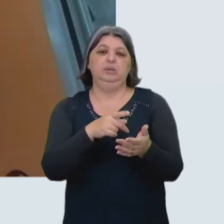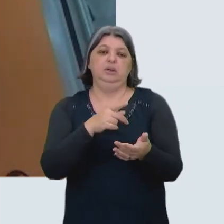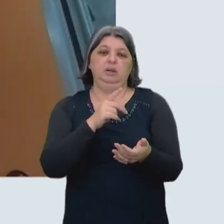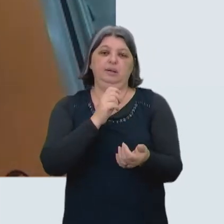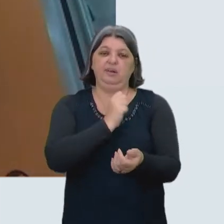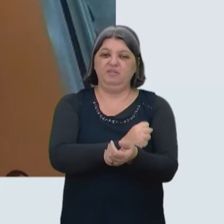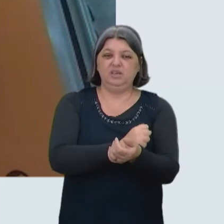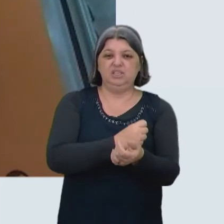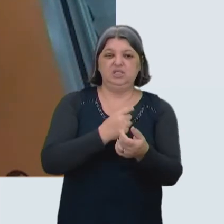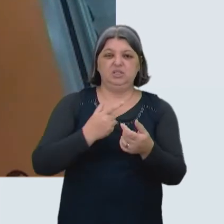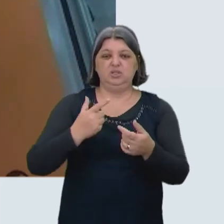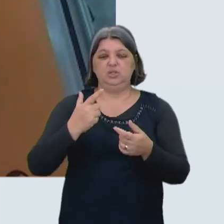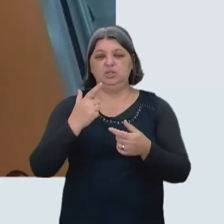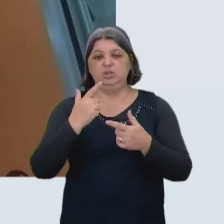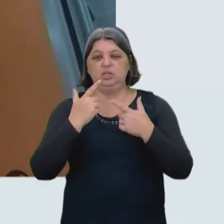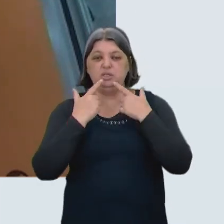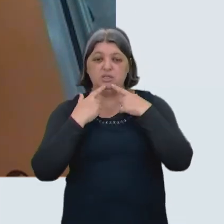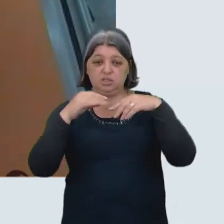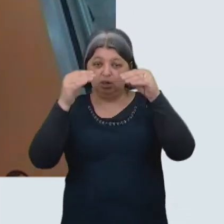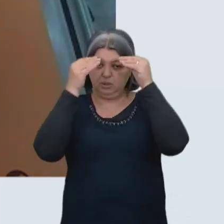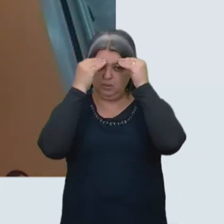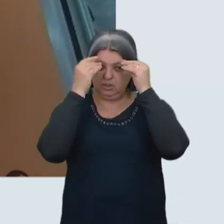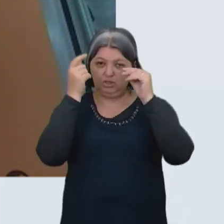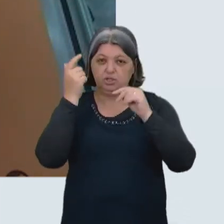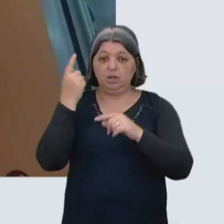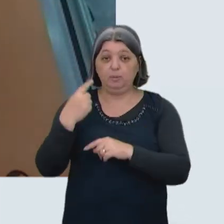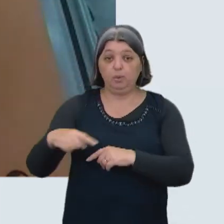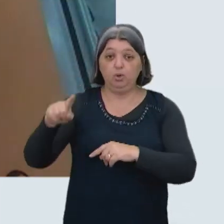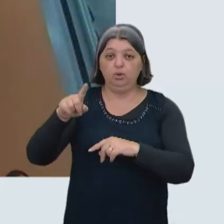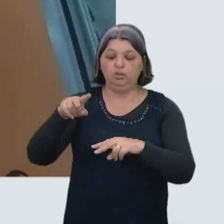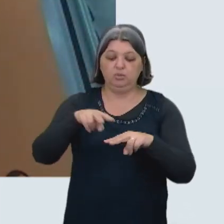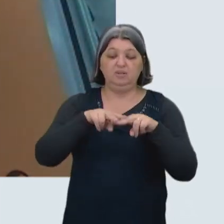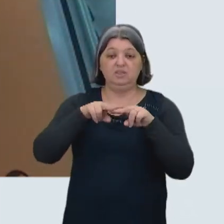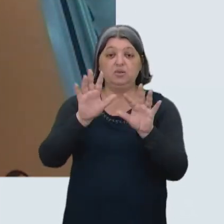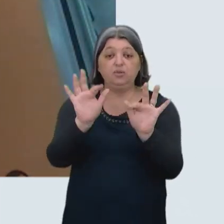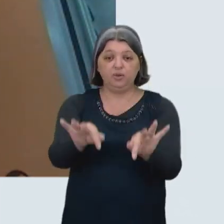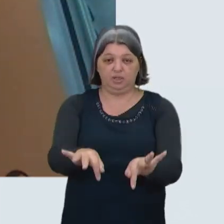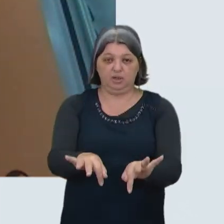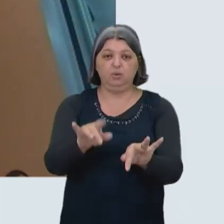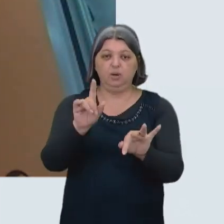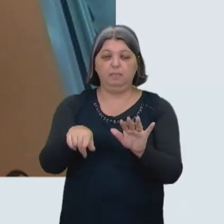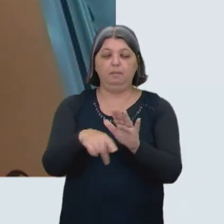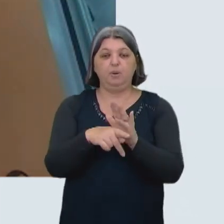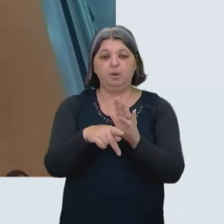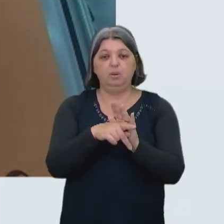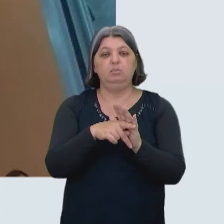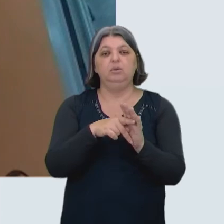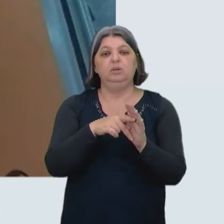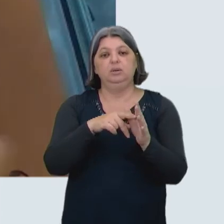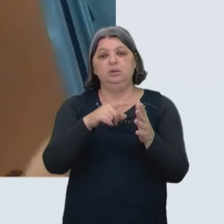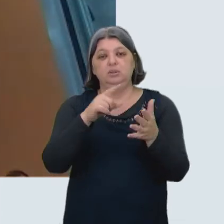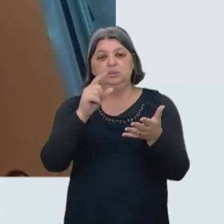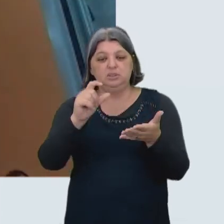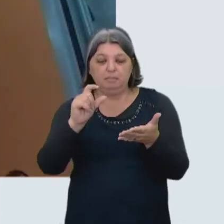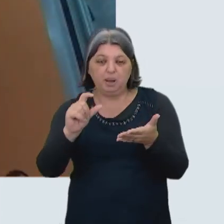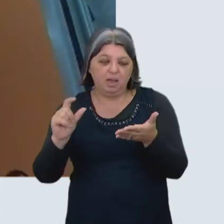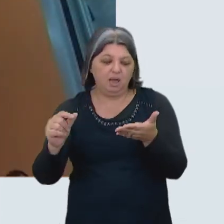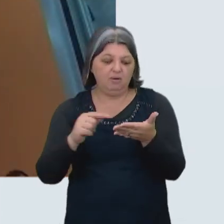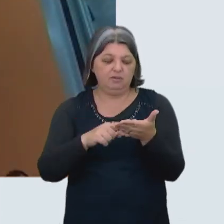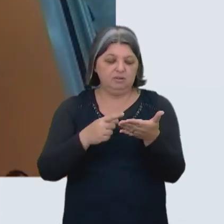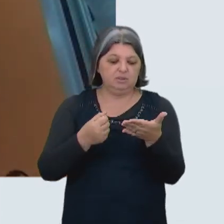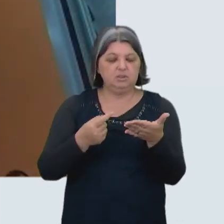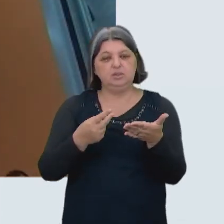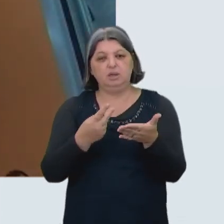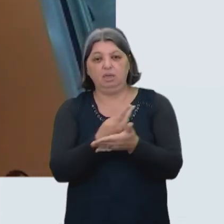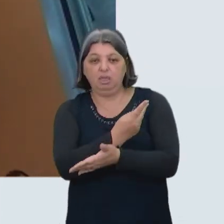coisas. E por último, uma revisão final, né? Essa revisão é uma revisão ortográfica. Então você vai revisar, ver se não passou nenhum